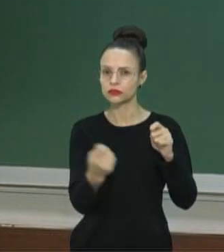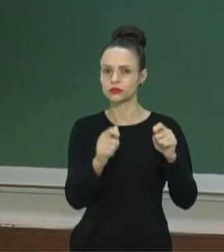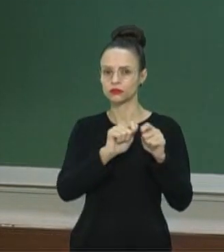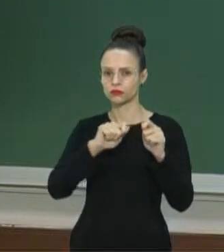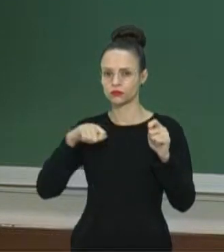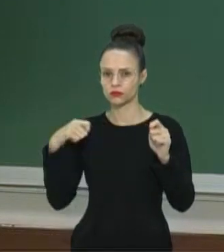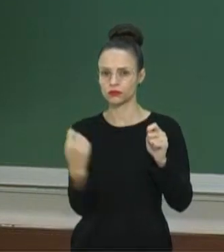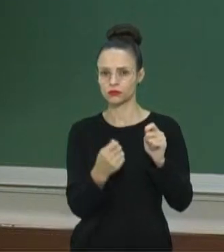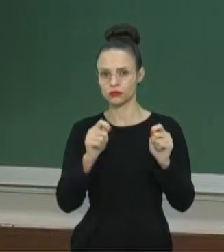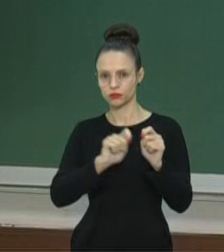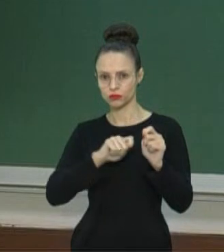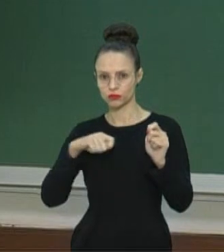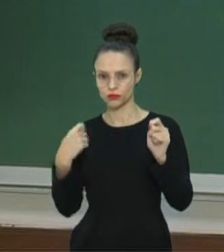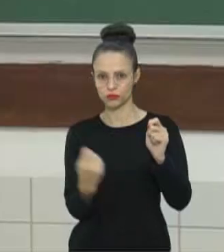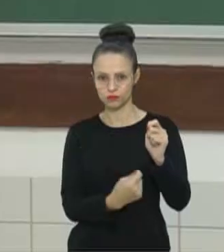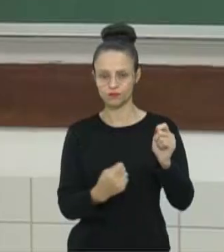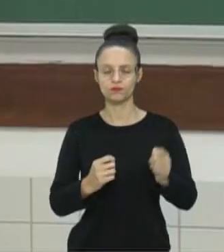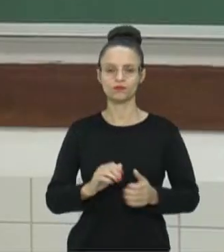dos vasos.